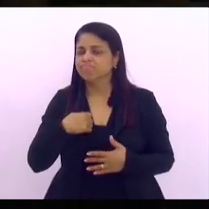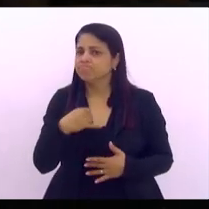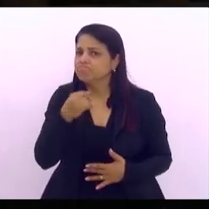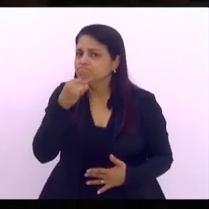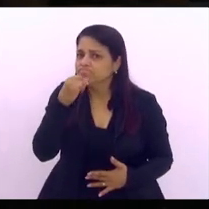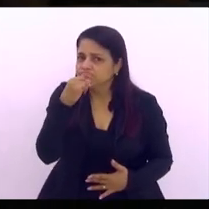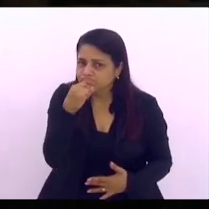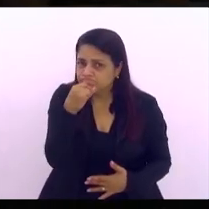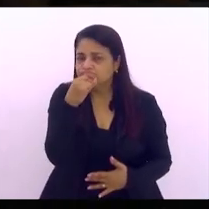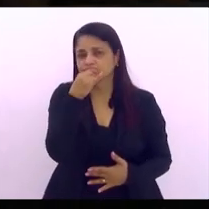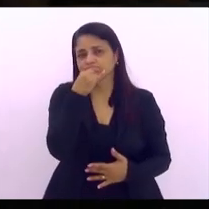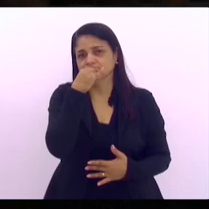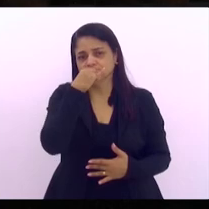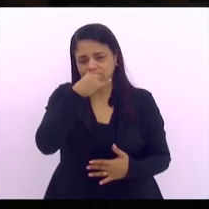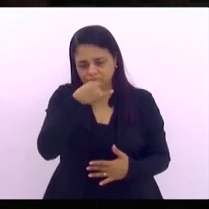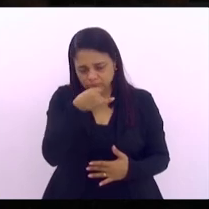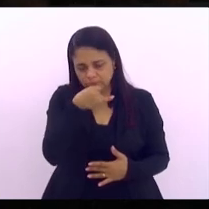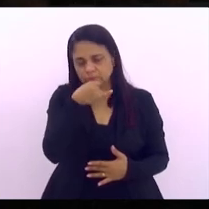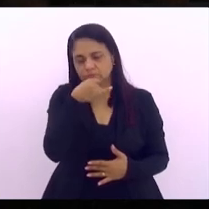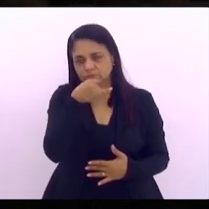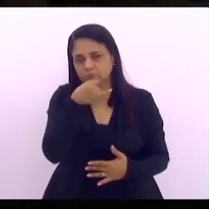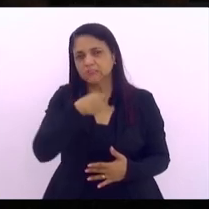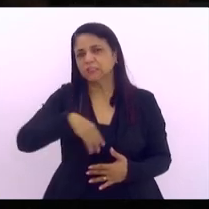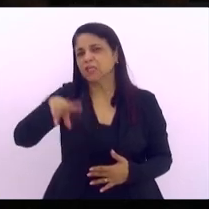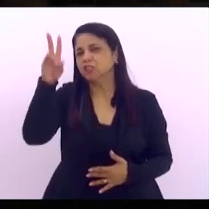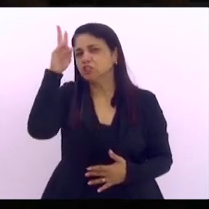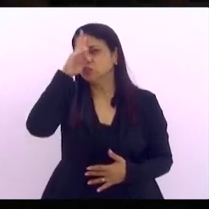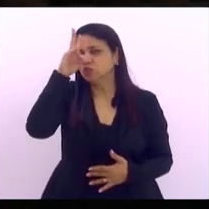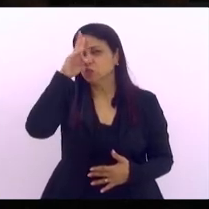triste da nossa história.